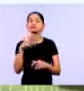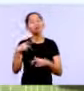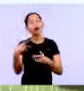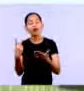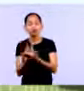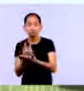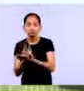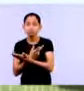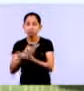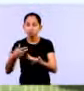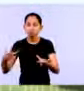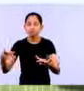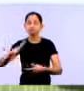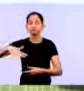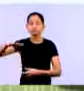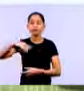decorrentes